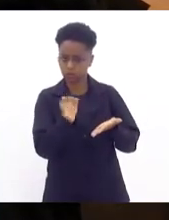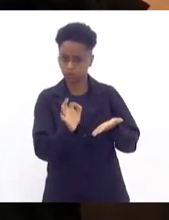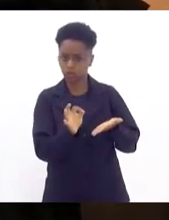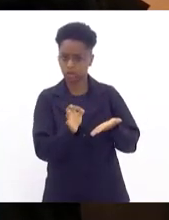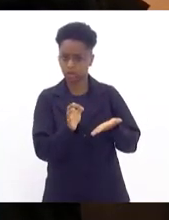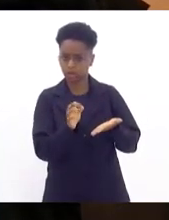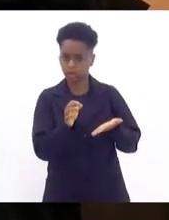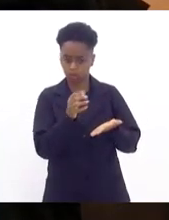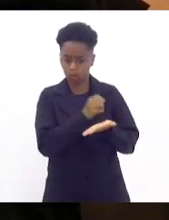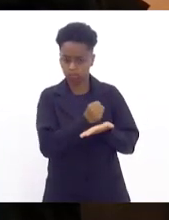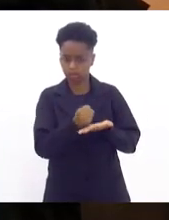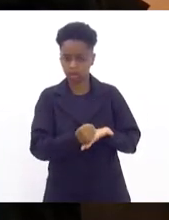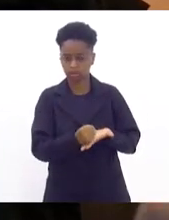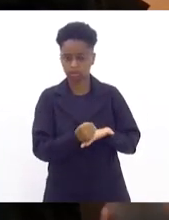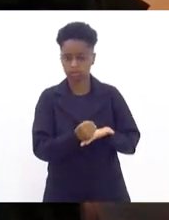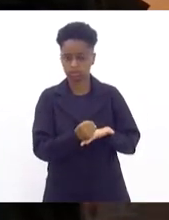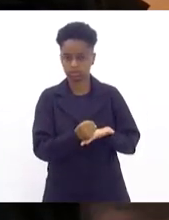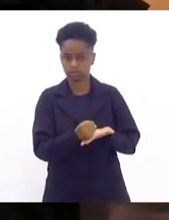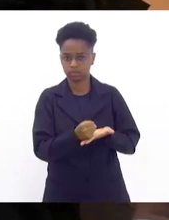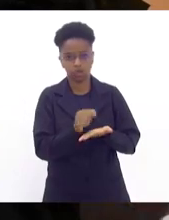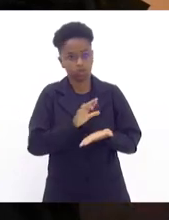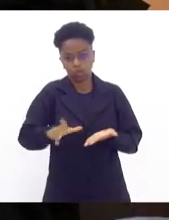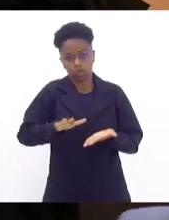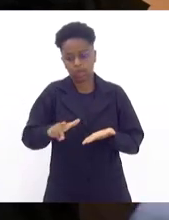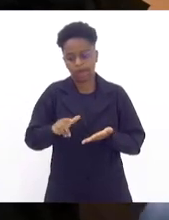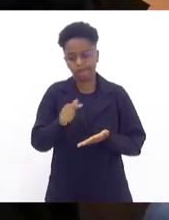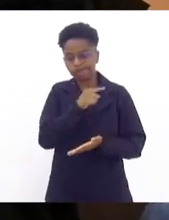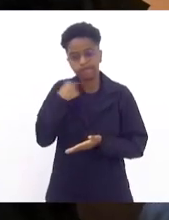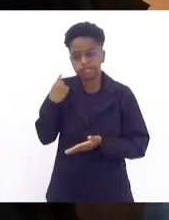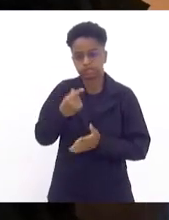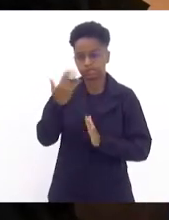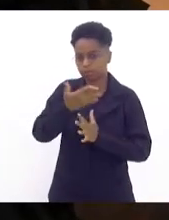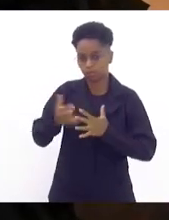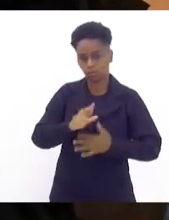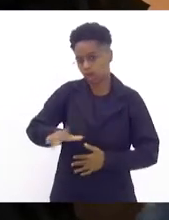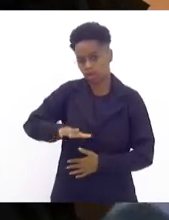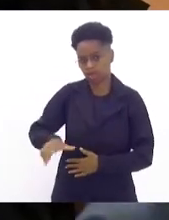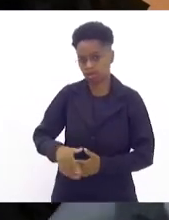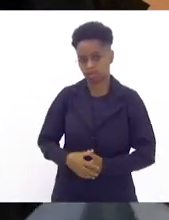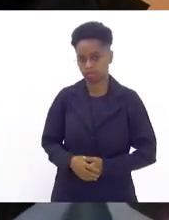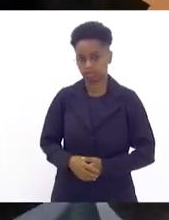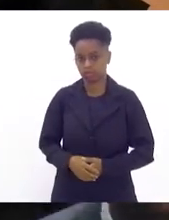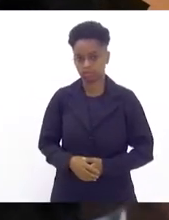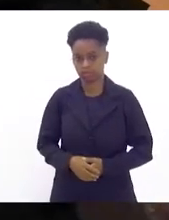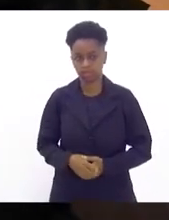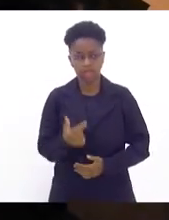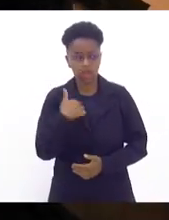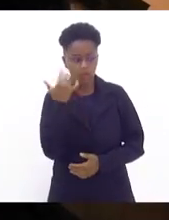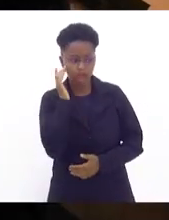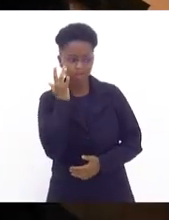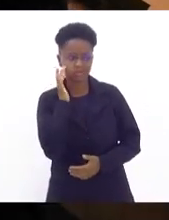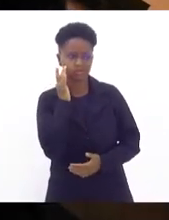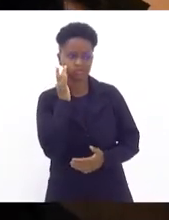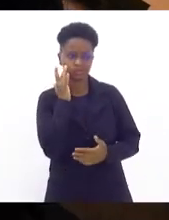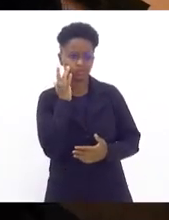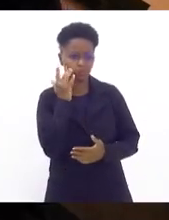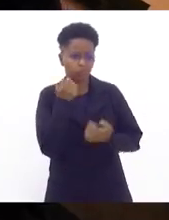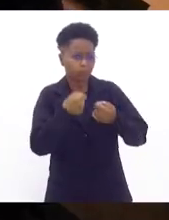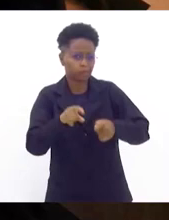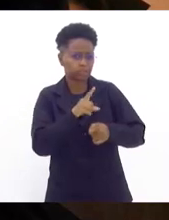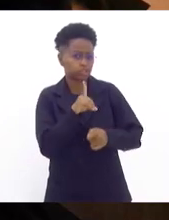do contrato e não de vencimento de parcela. Eu acho que aí não tinha que ter